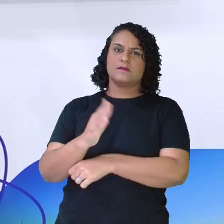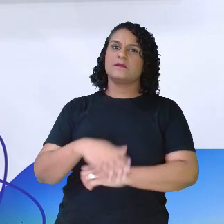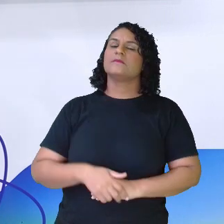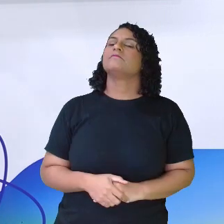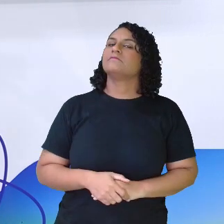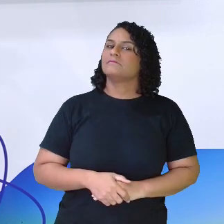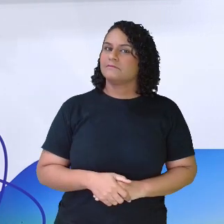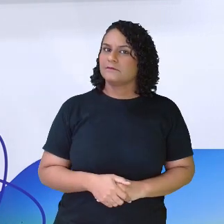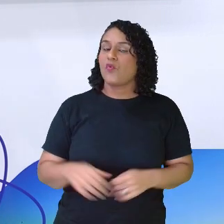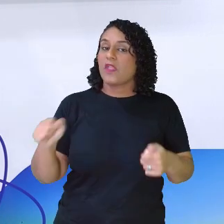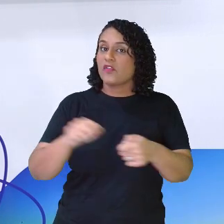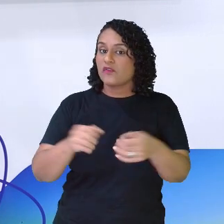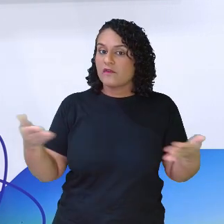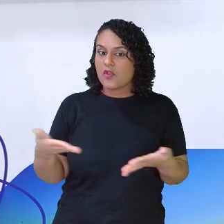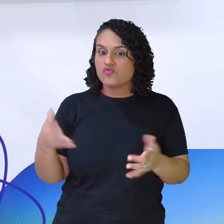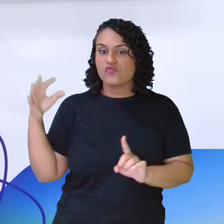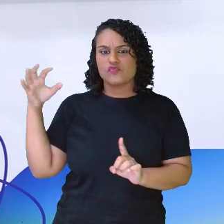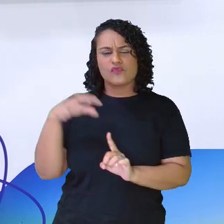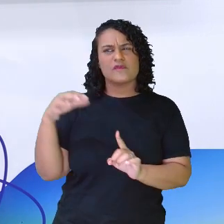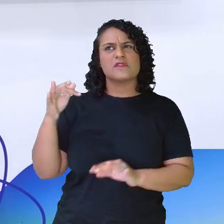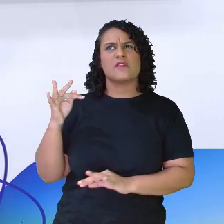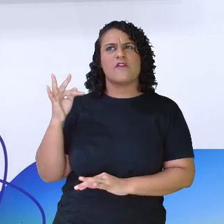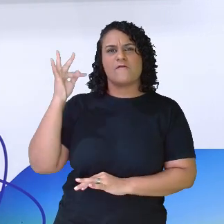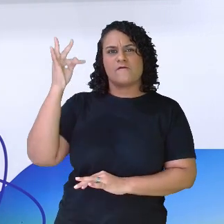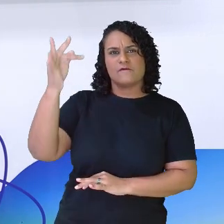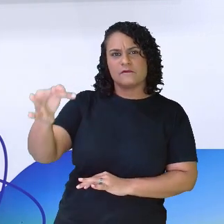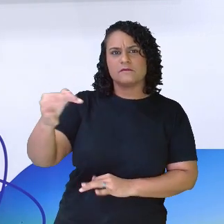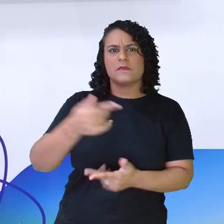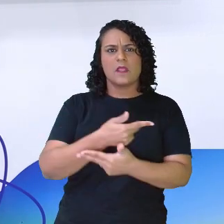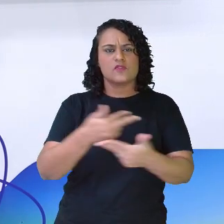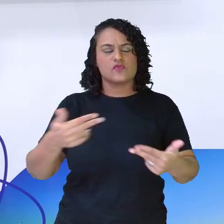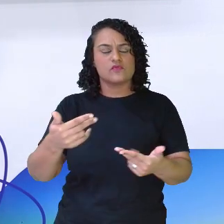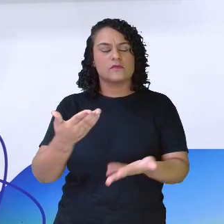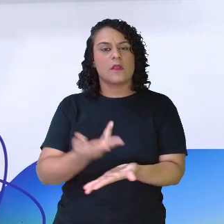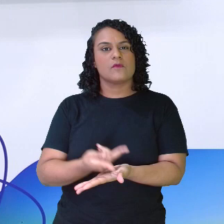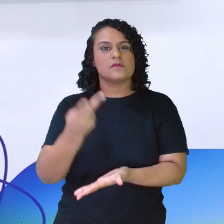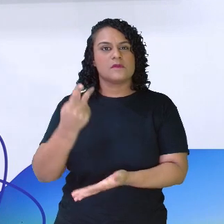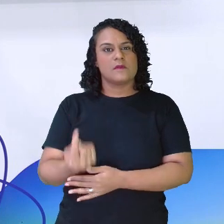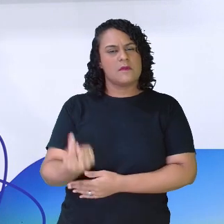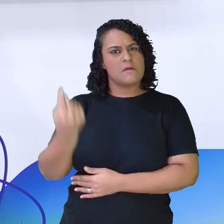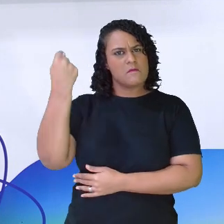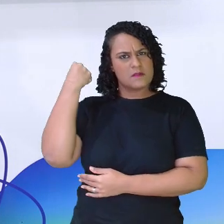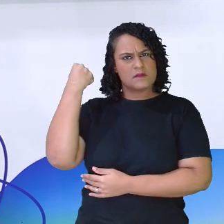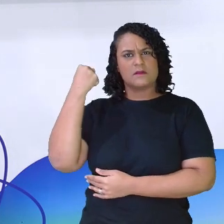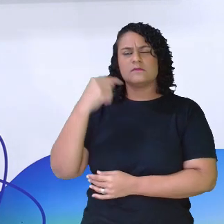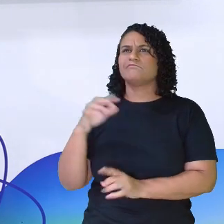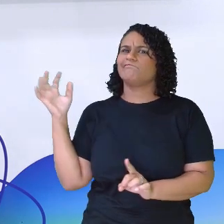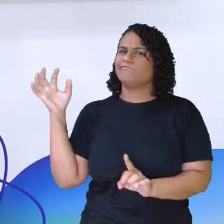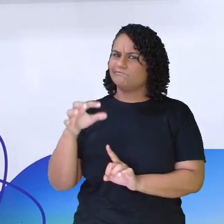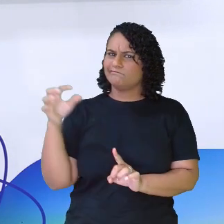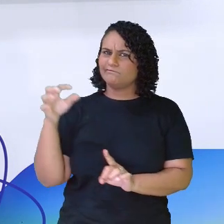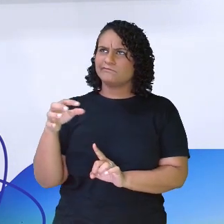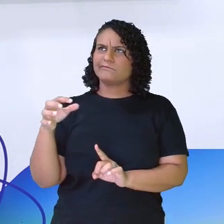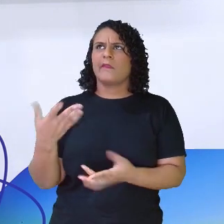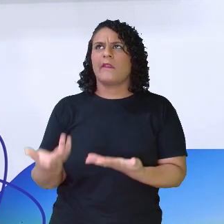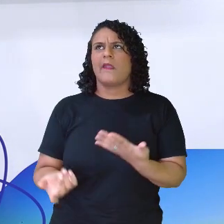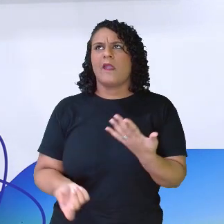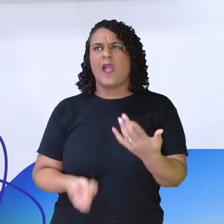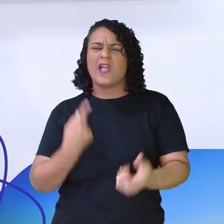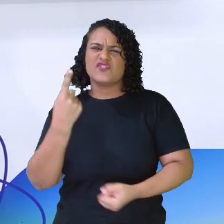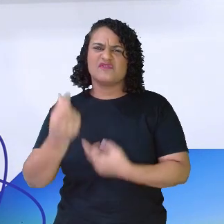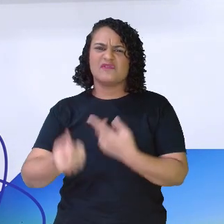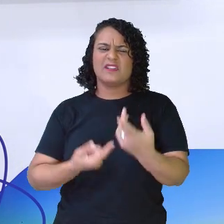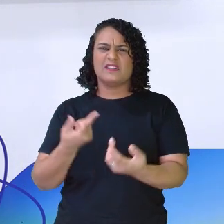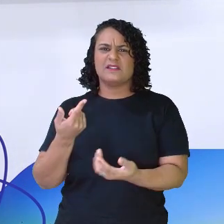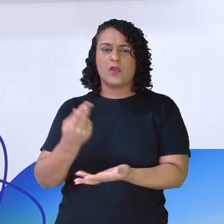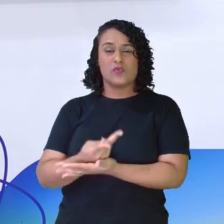vai refletir lá na frente. E as coisas que aconteceram no passado se refletem, às vezes se repetem,